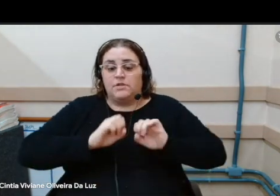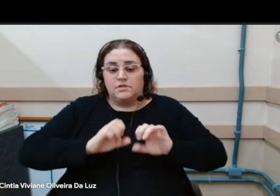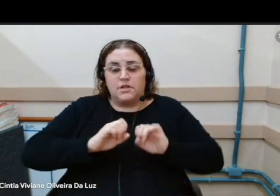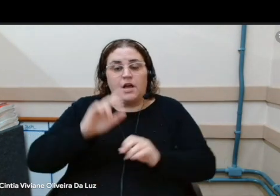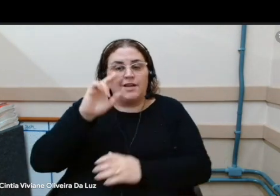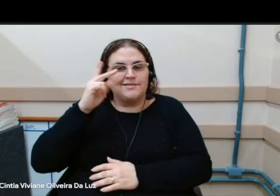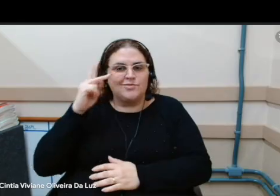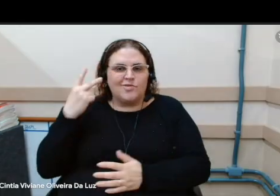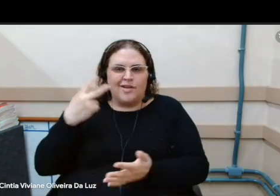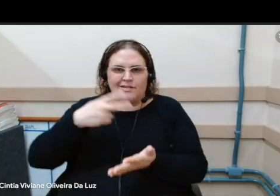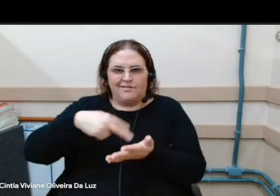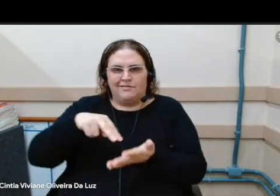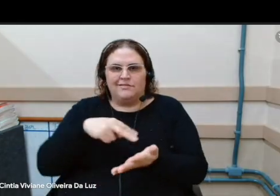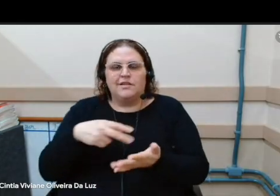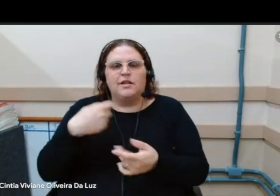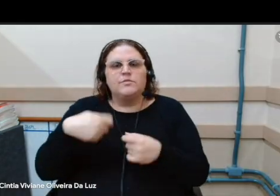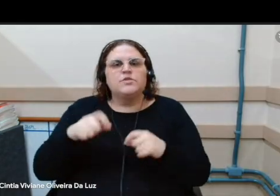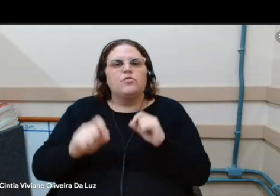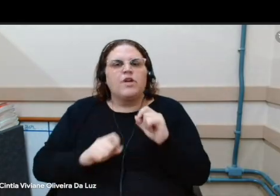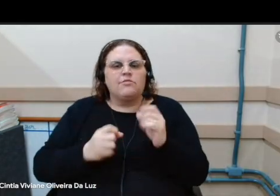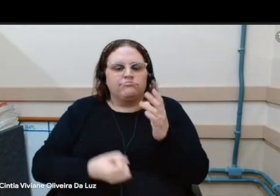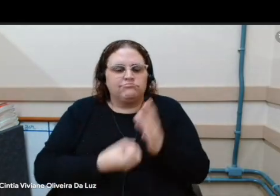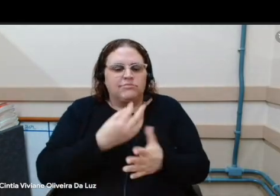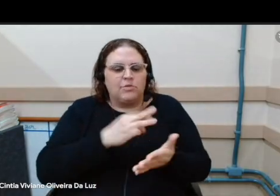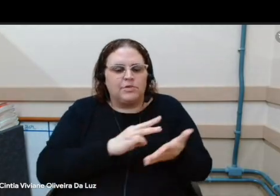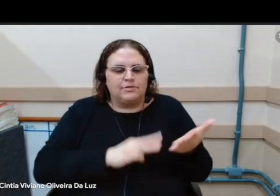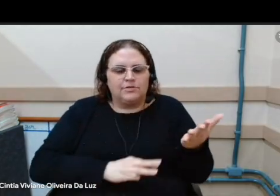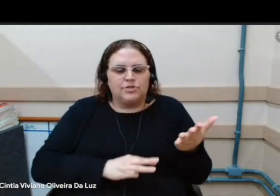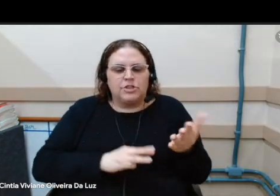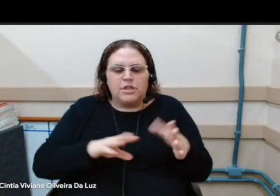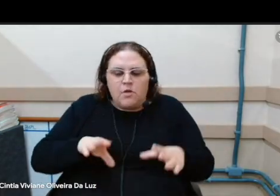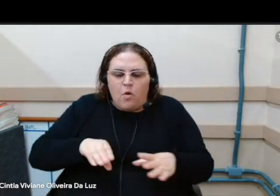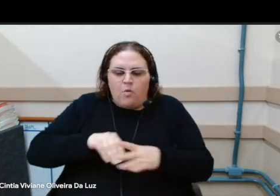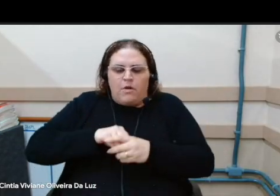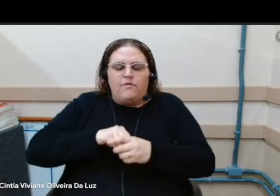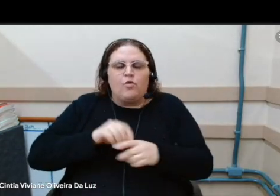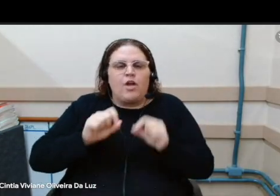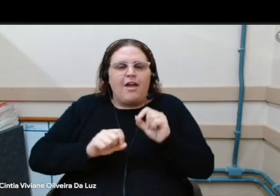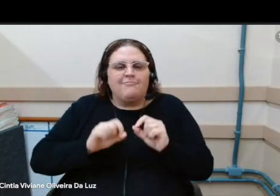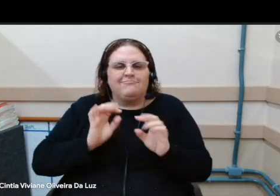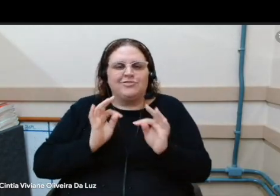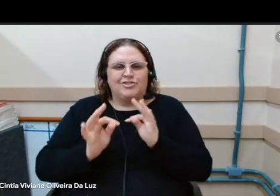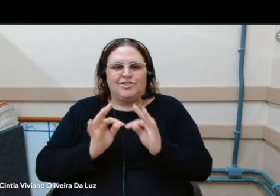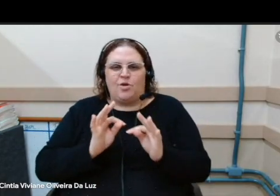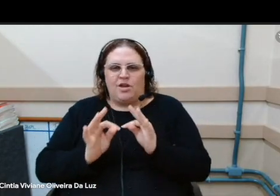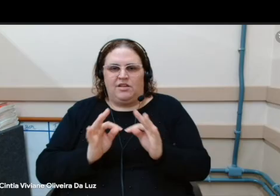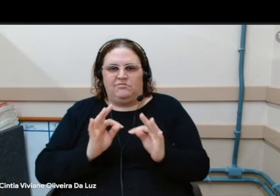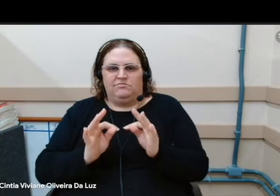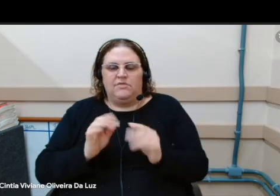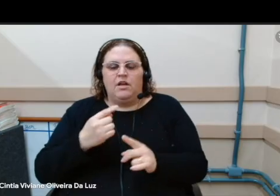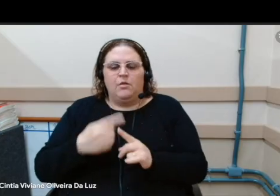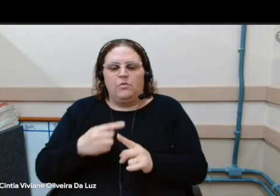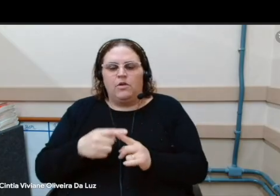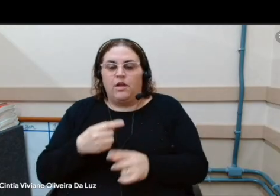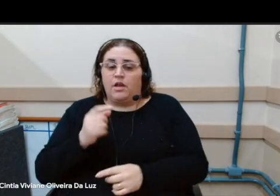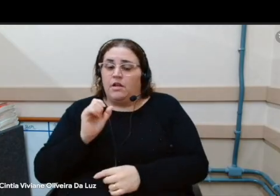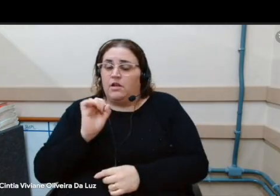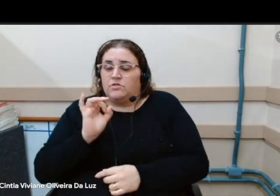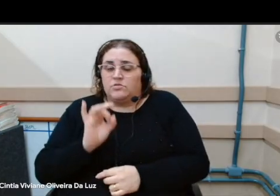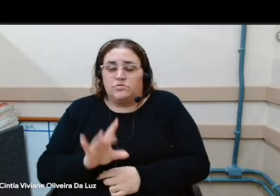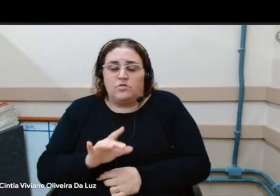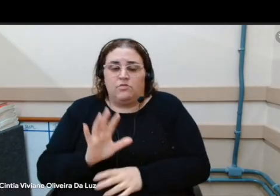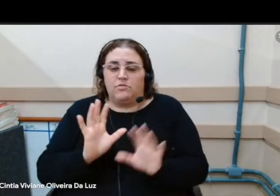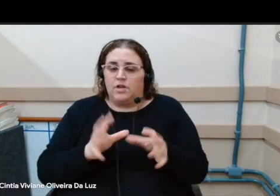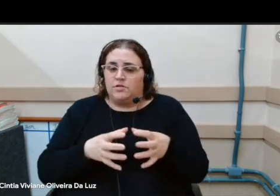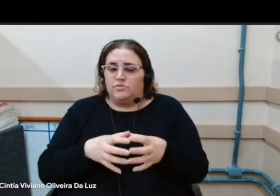ela teve que criar uma metodologia que incorporava o tiktok porque era só o que as turmas delas queriam